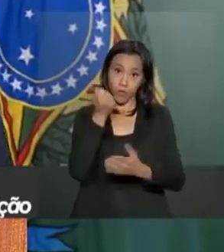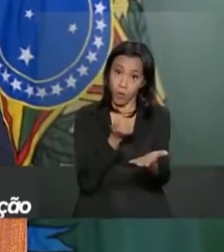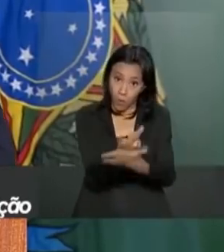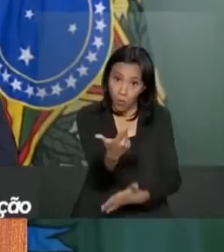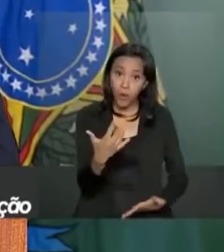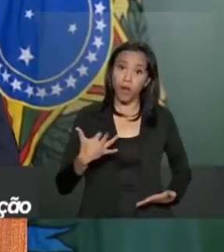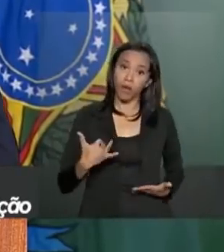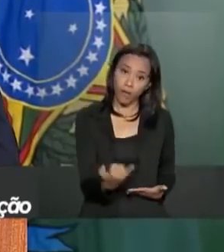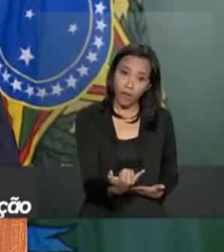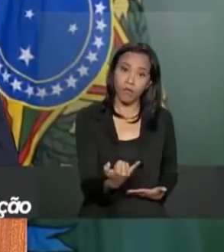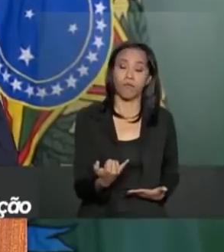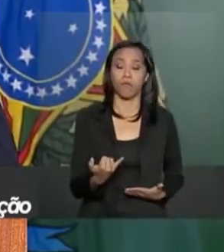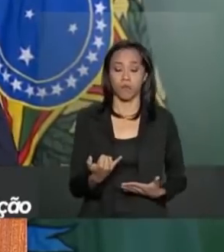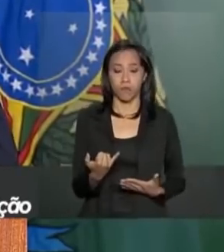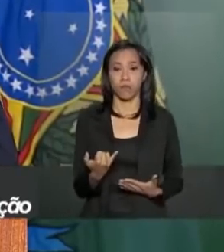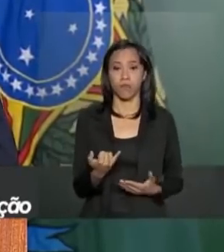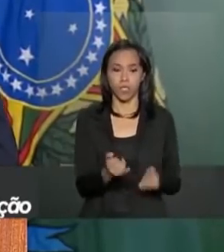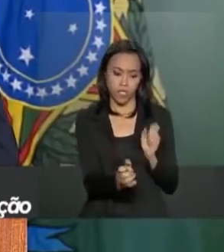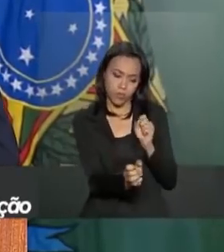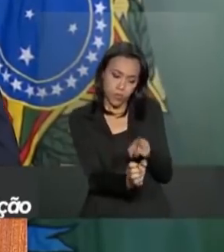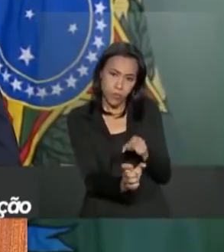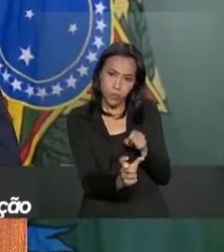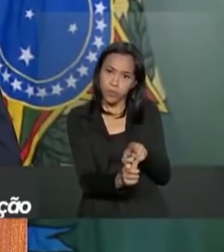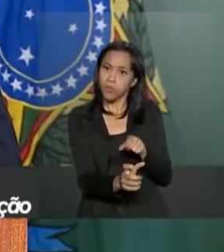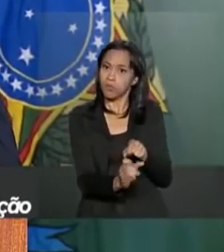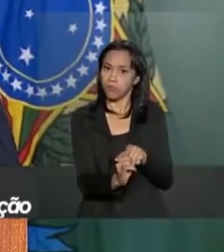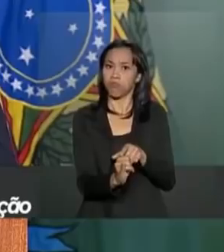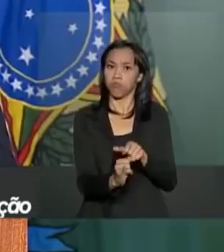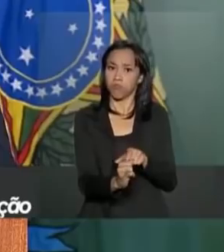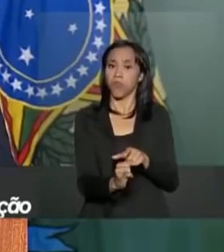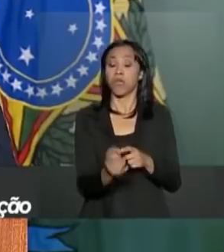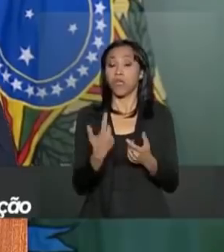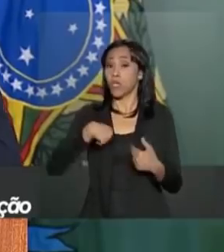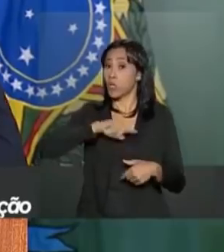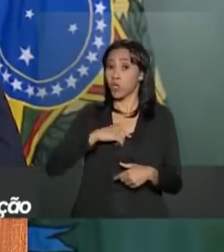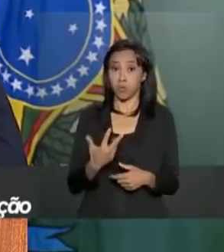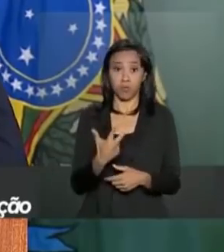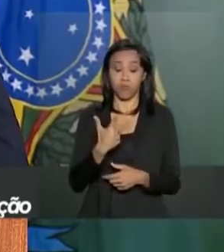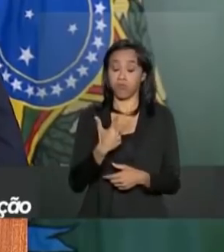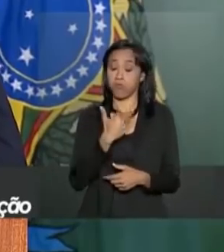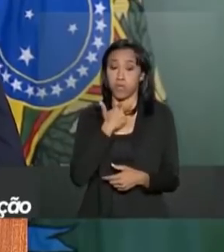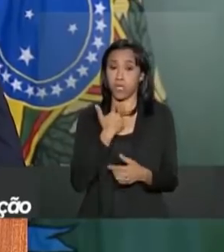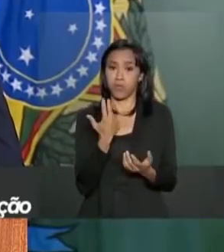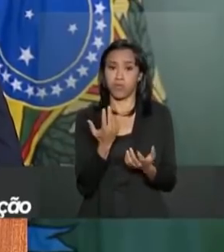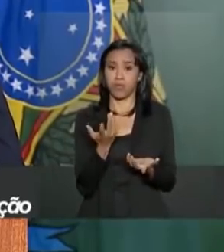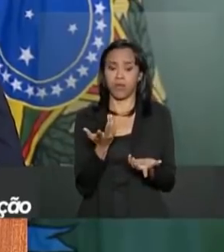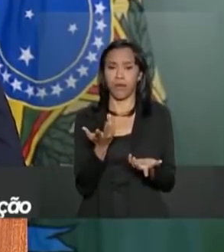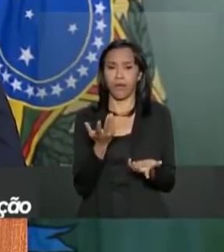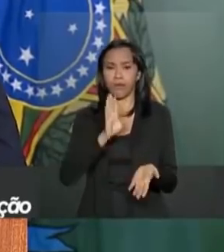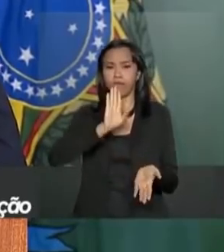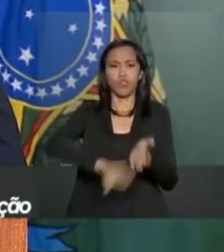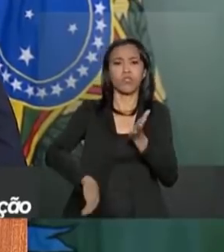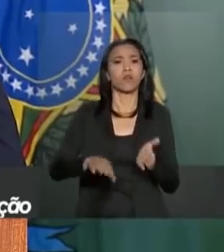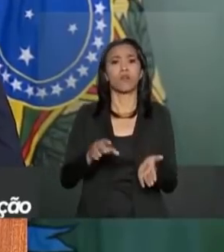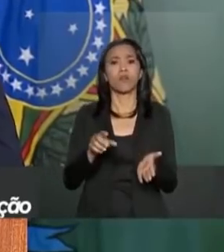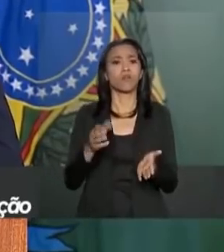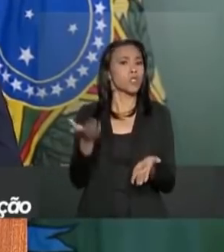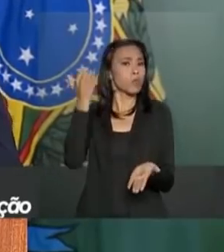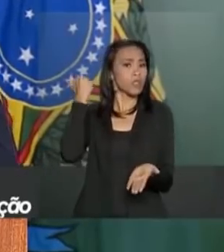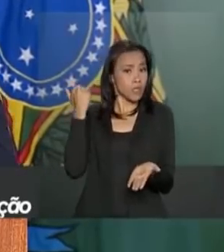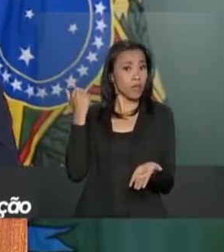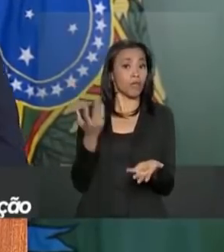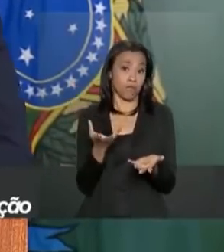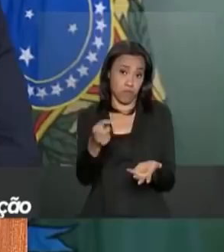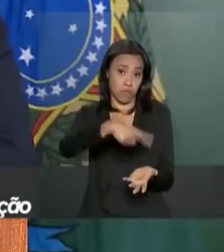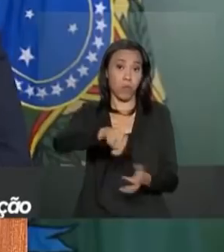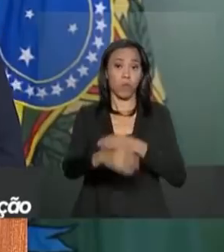e munições e nós não podemos negar o que o povo quis naquele momento em toda a